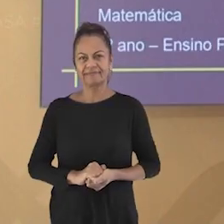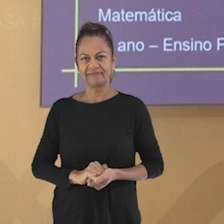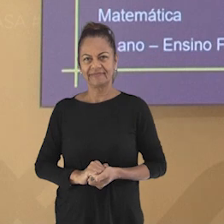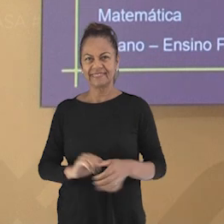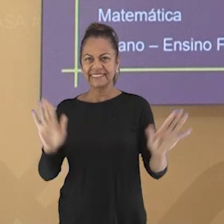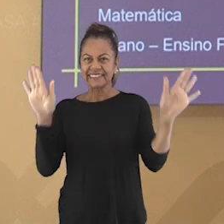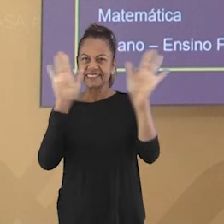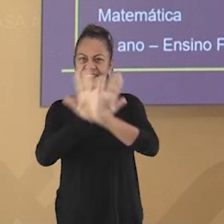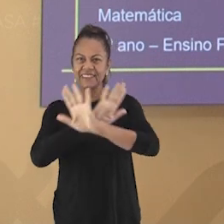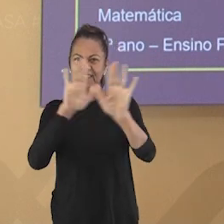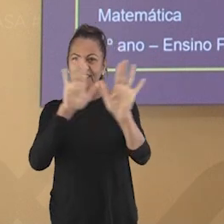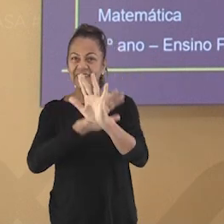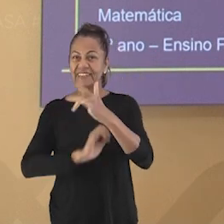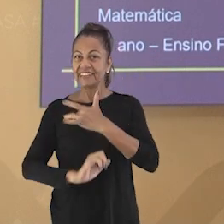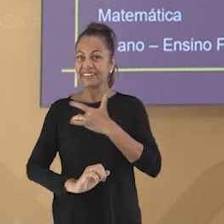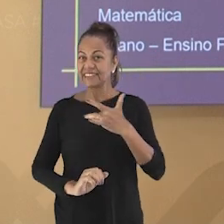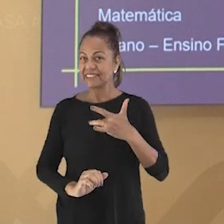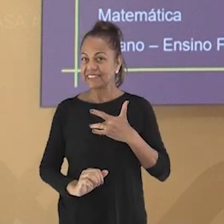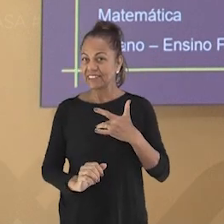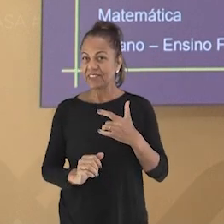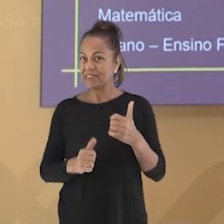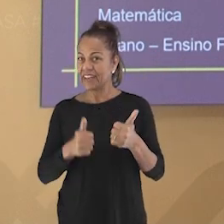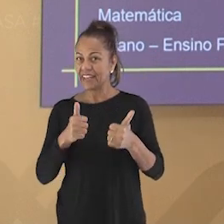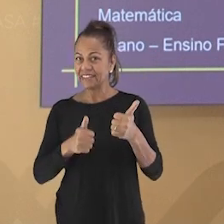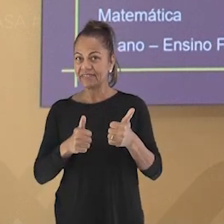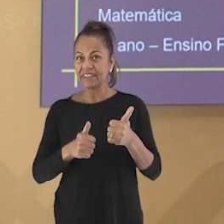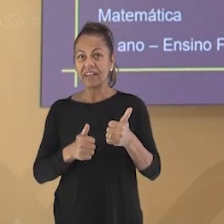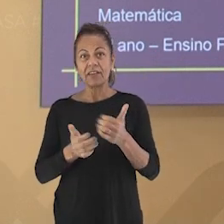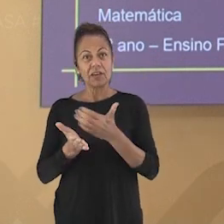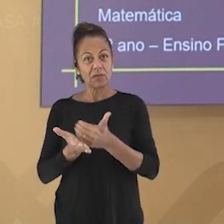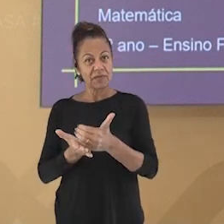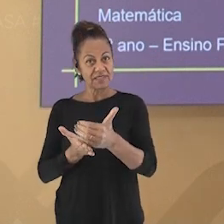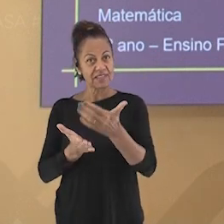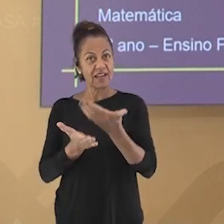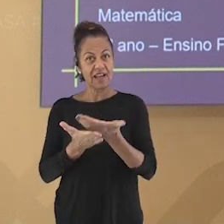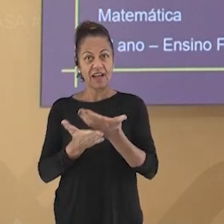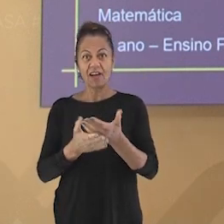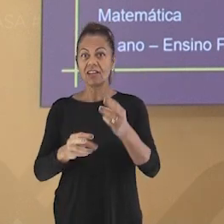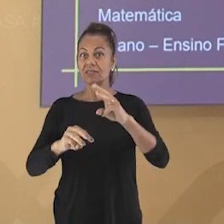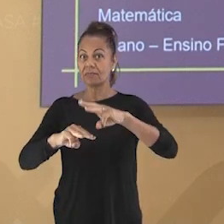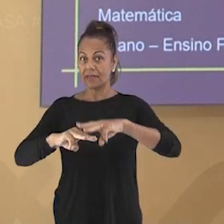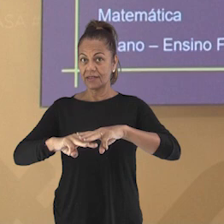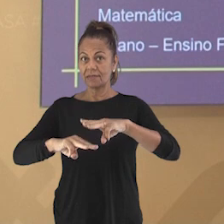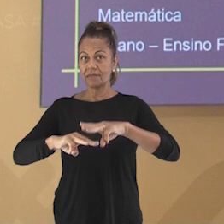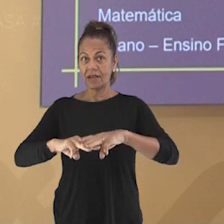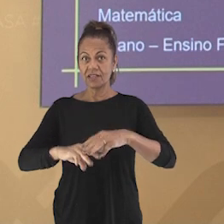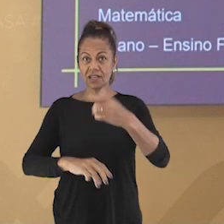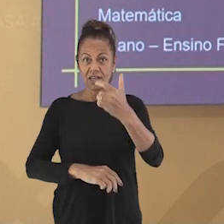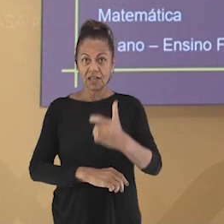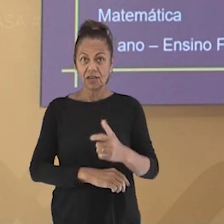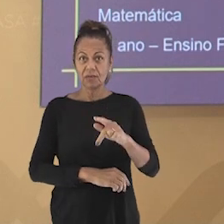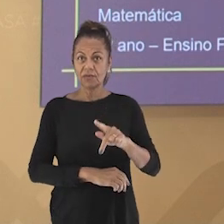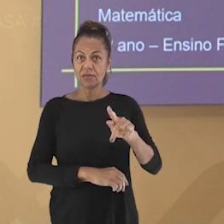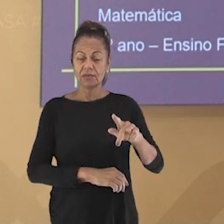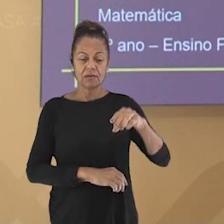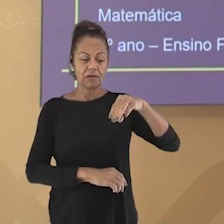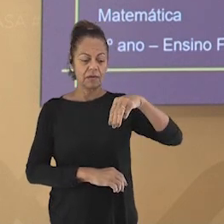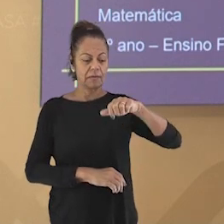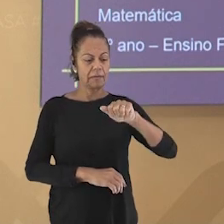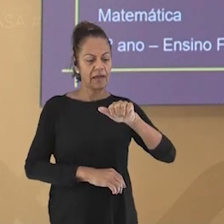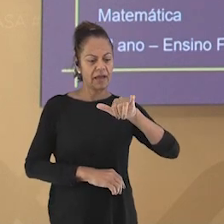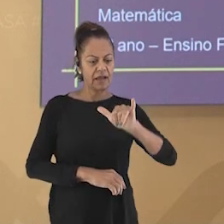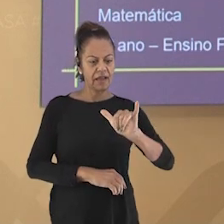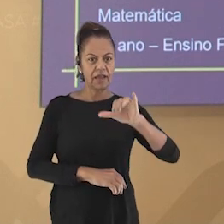Oi, gente! Tudo bem por aí? Vai começar mais uma aula de matemática. Eu sou o professor Michael Perovano e